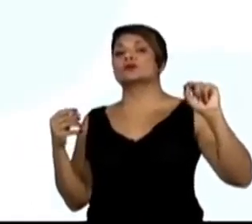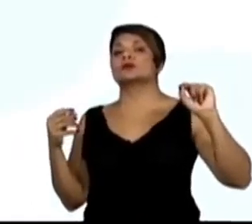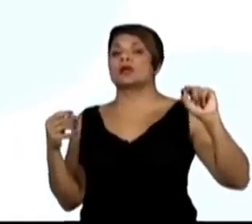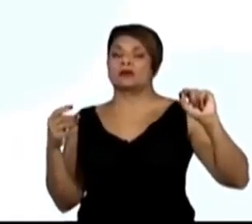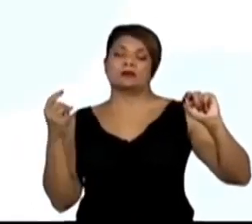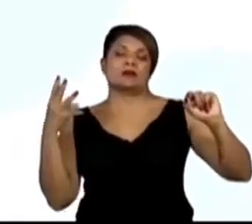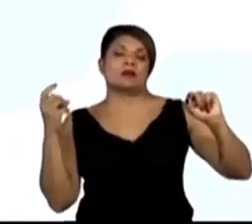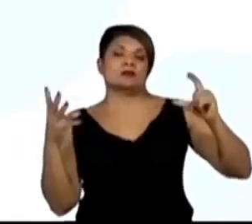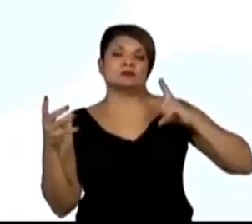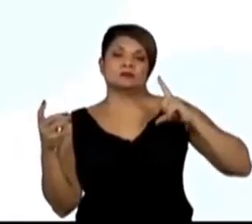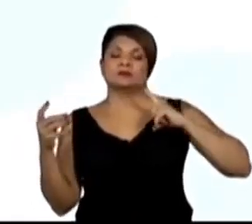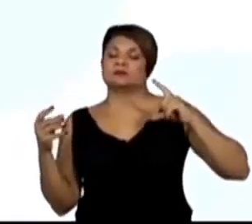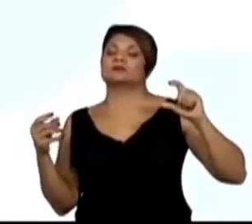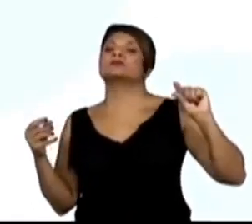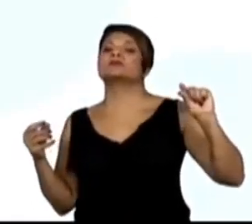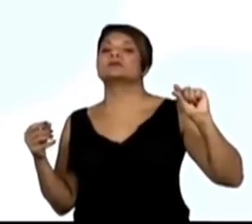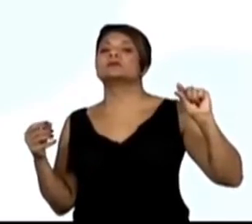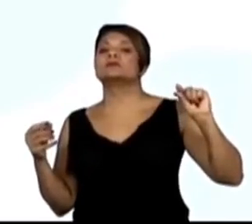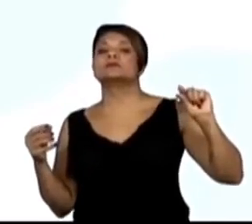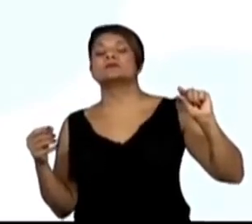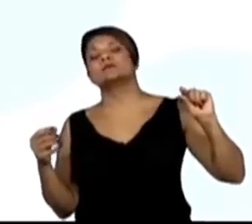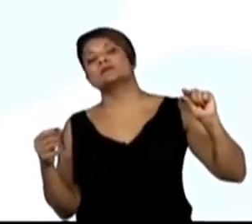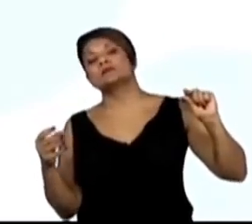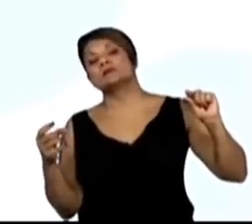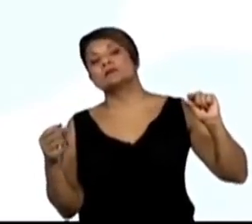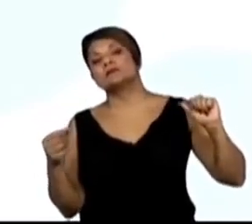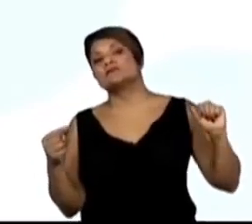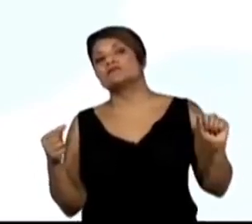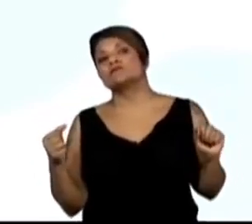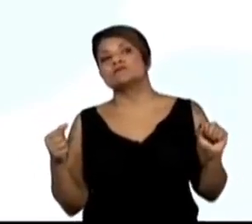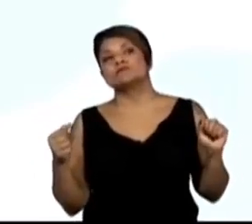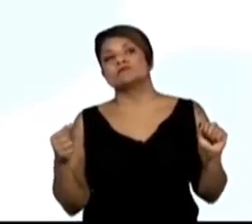atenção, responde. Quem que é dessa tampa?